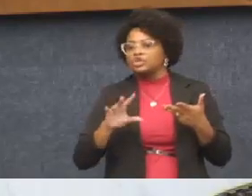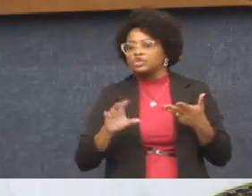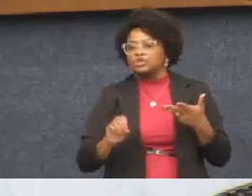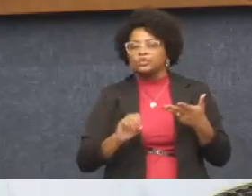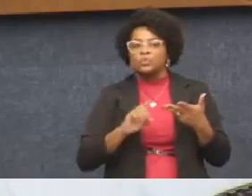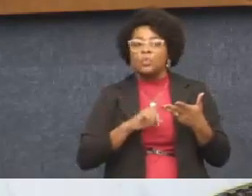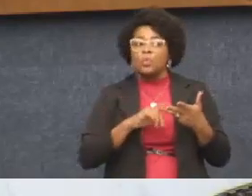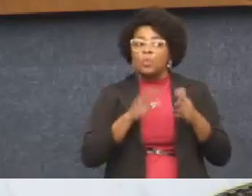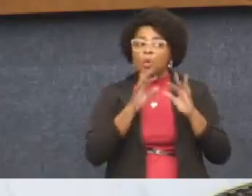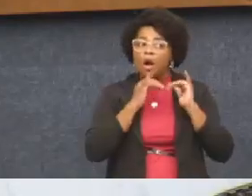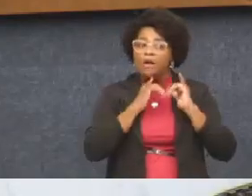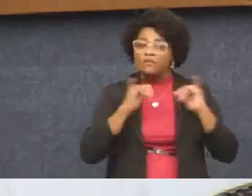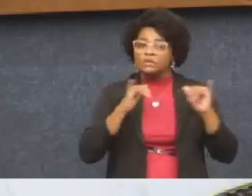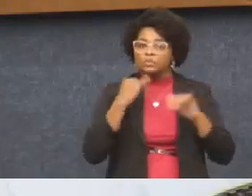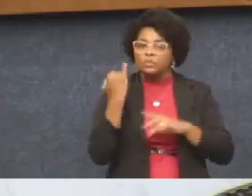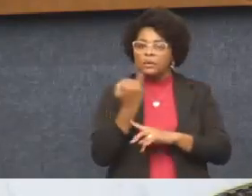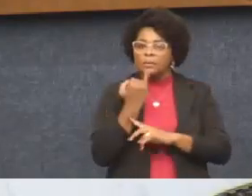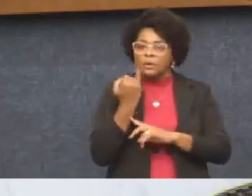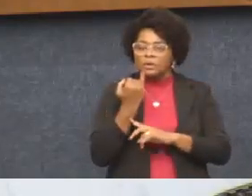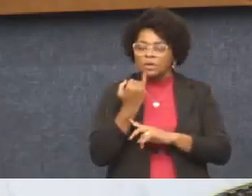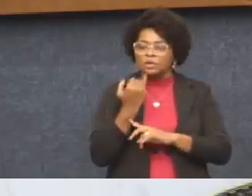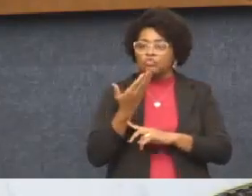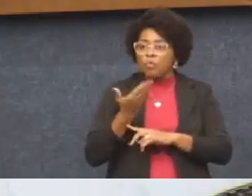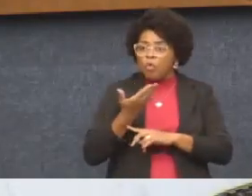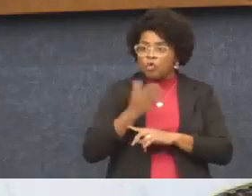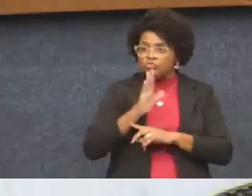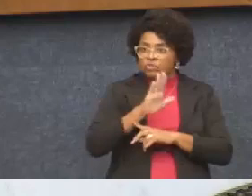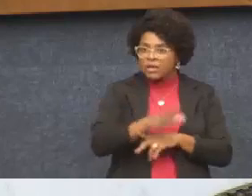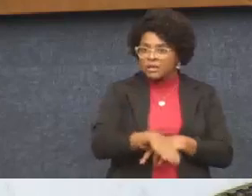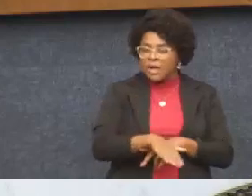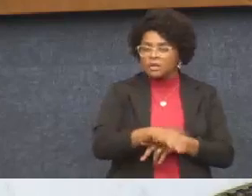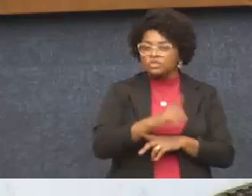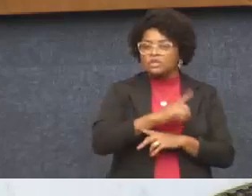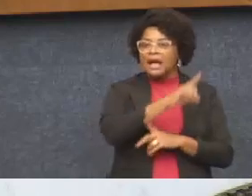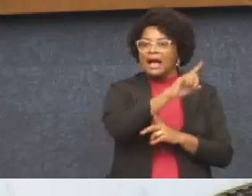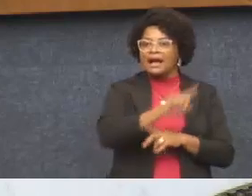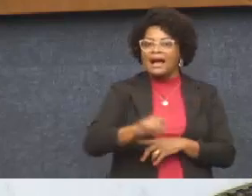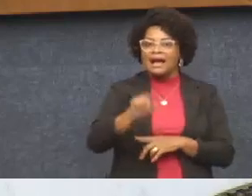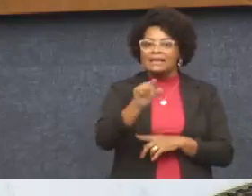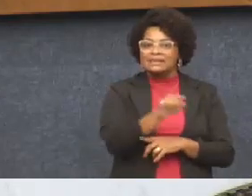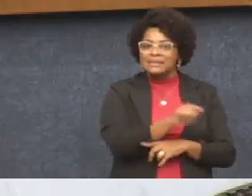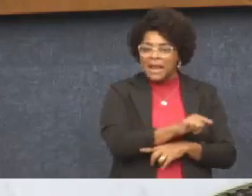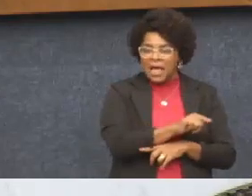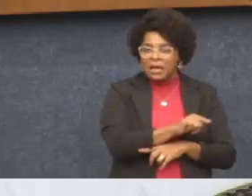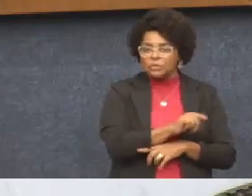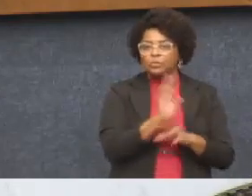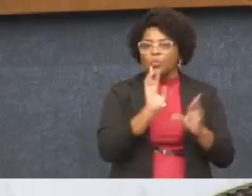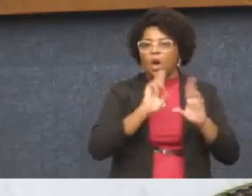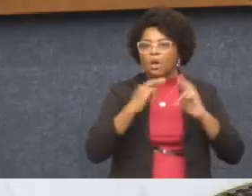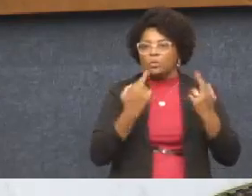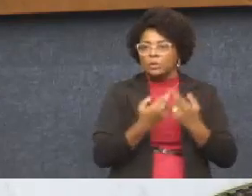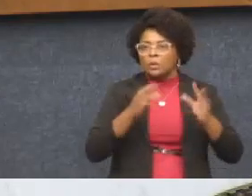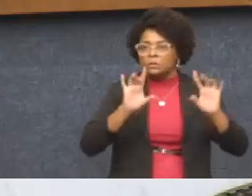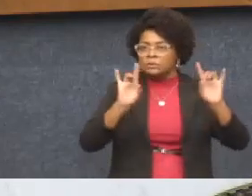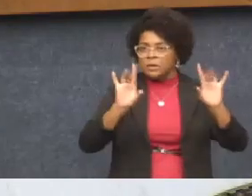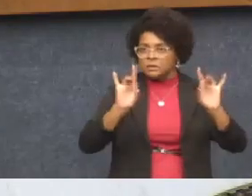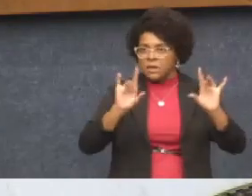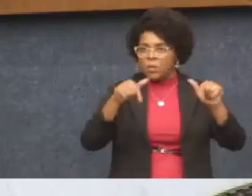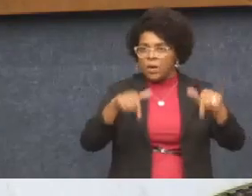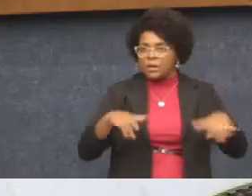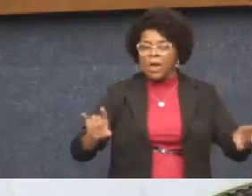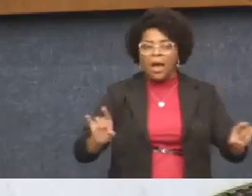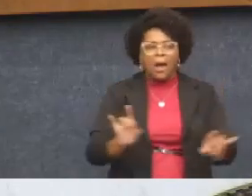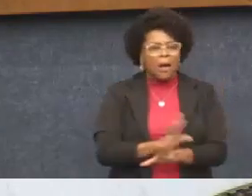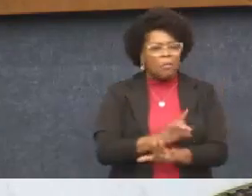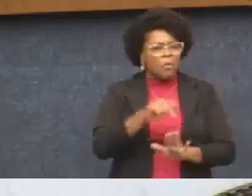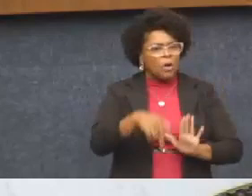anúncios importantes. À tarde de hoje, nós estamos cancelando a sessão extraordinária, ok? Nós encerramos a pauta